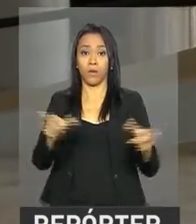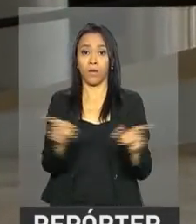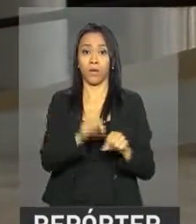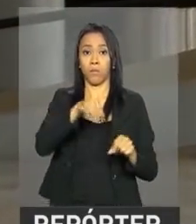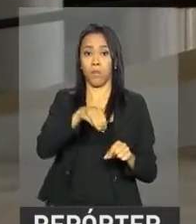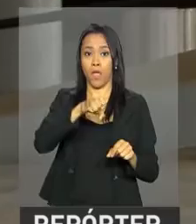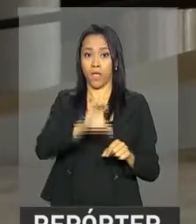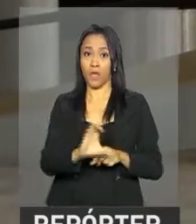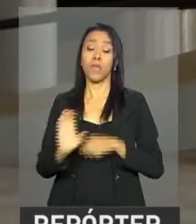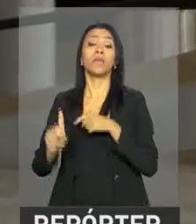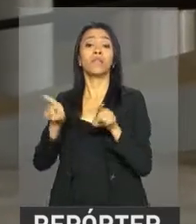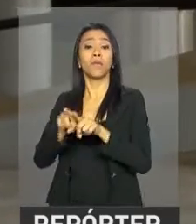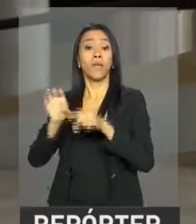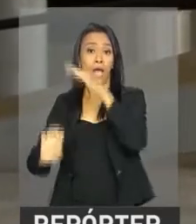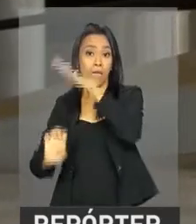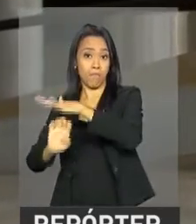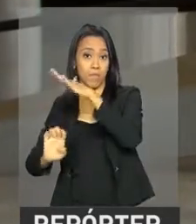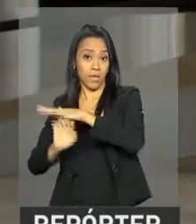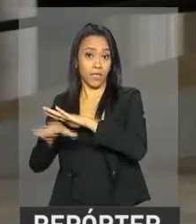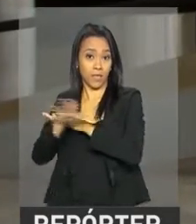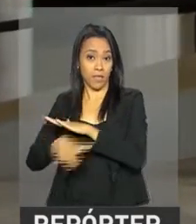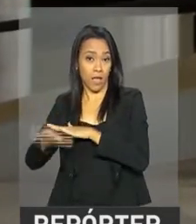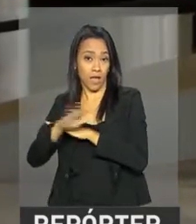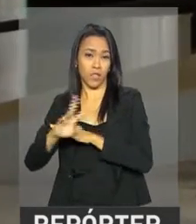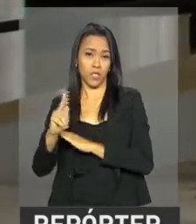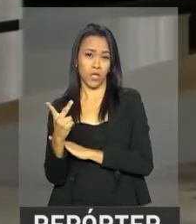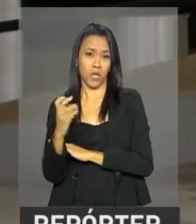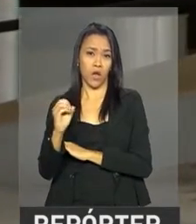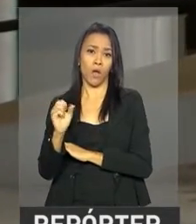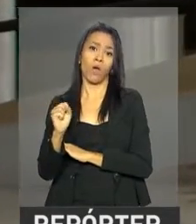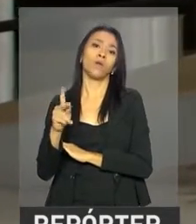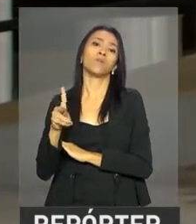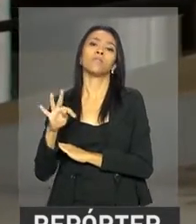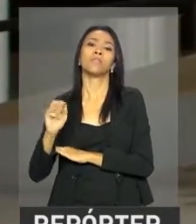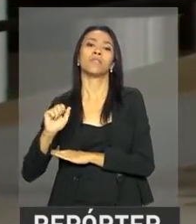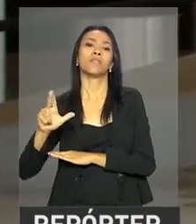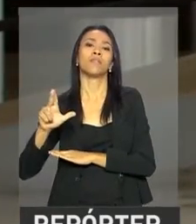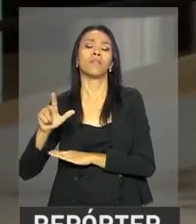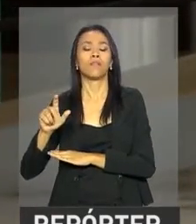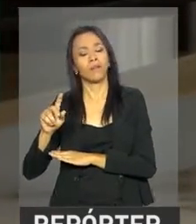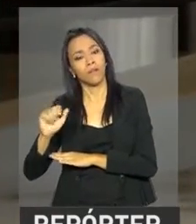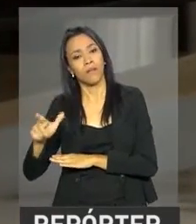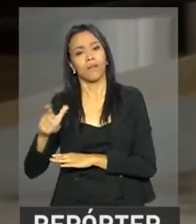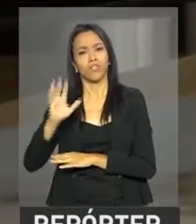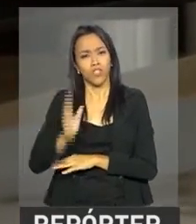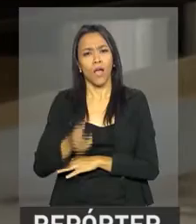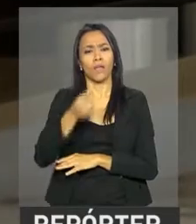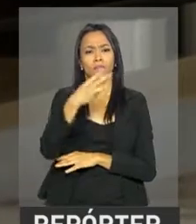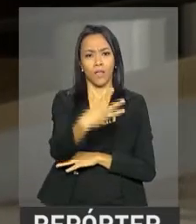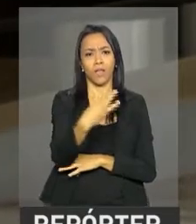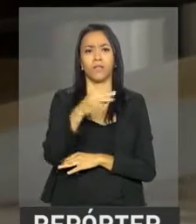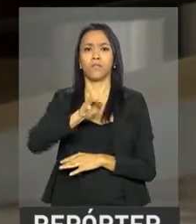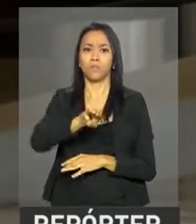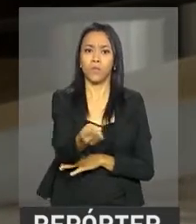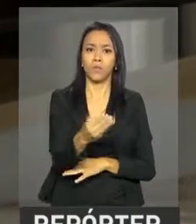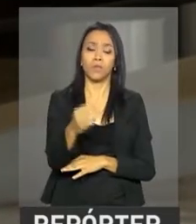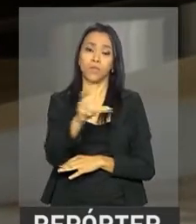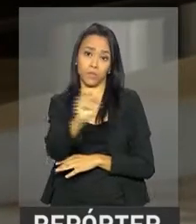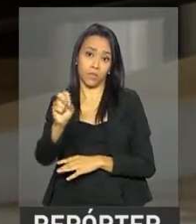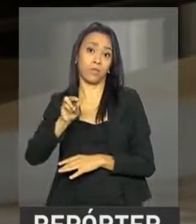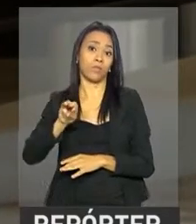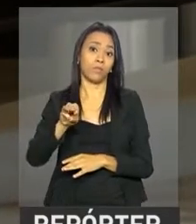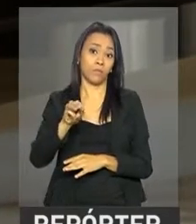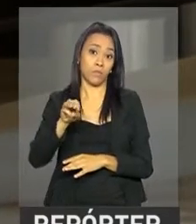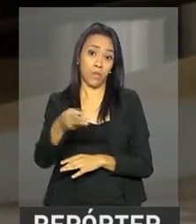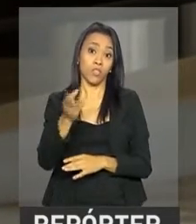Empresa Brasileira de Serviços Hospitalares. Desde então, já foram destinados 3 bilhões e meio de reais aos